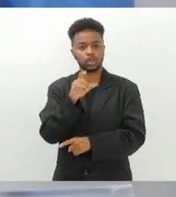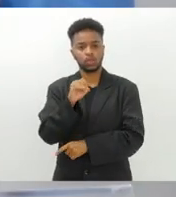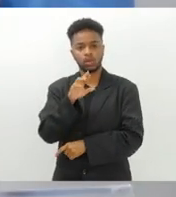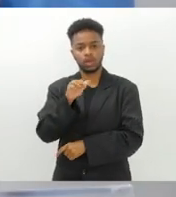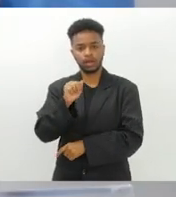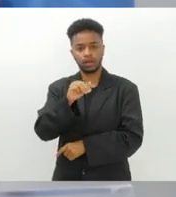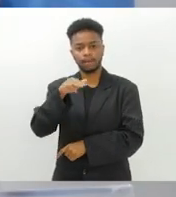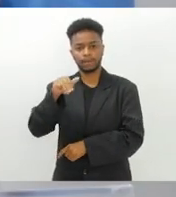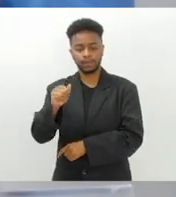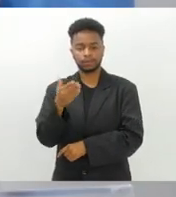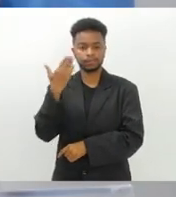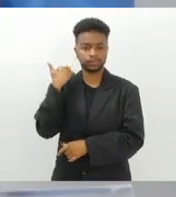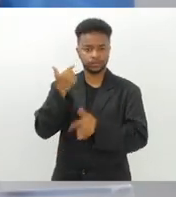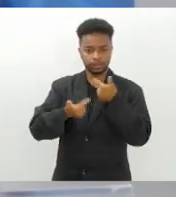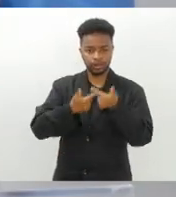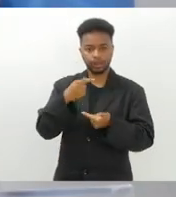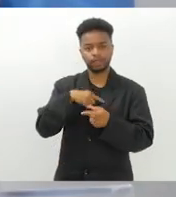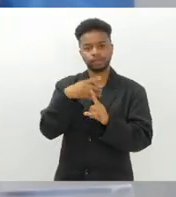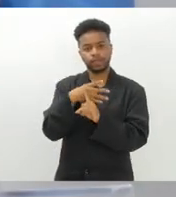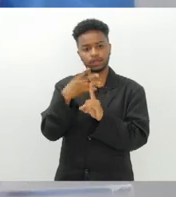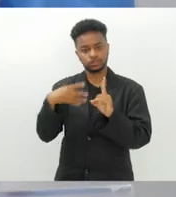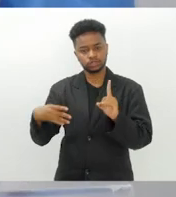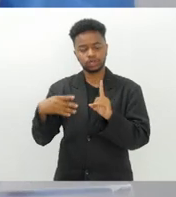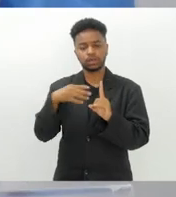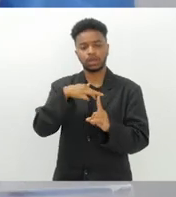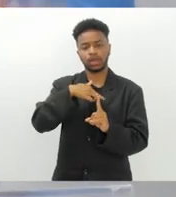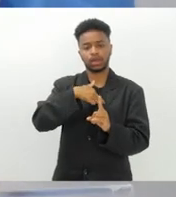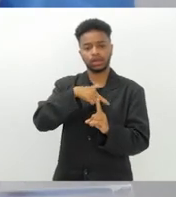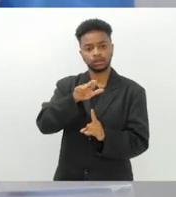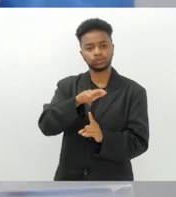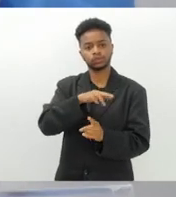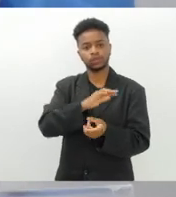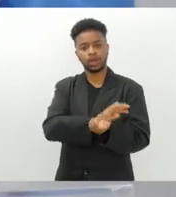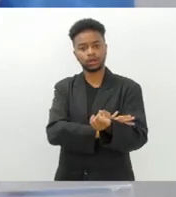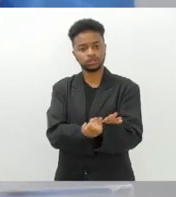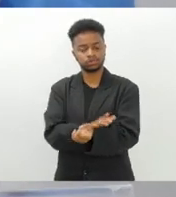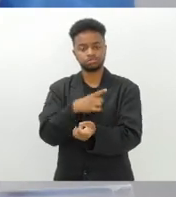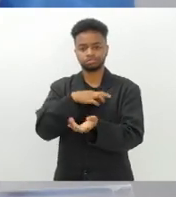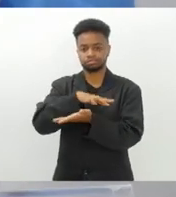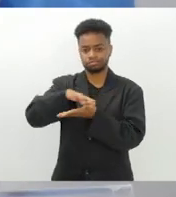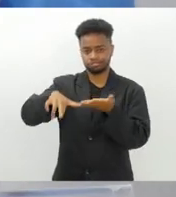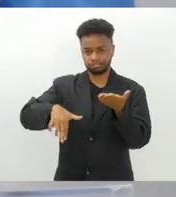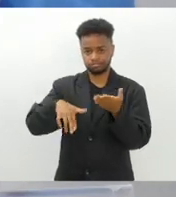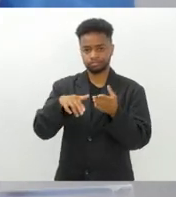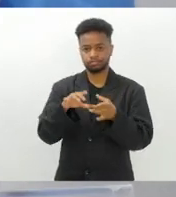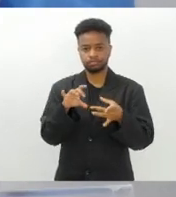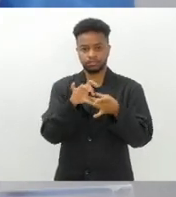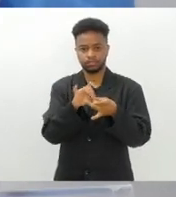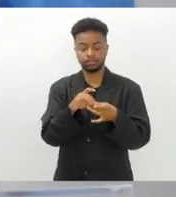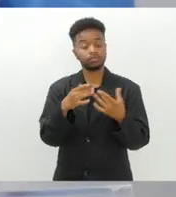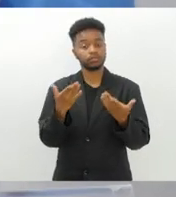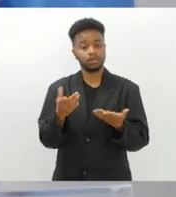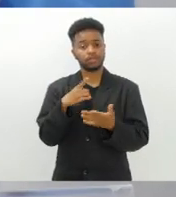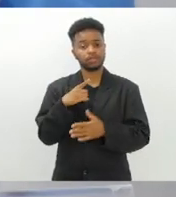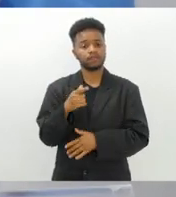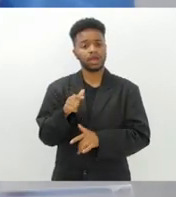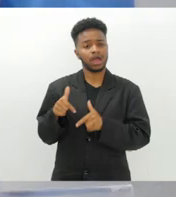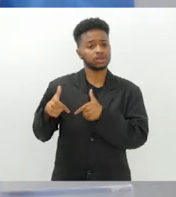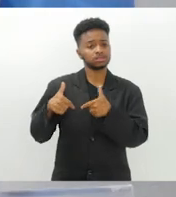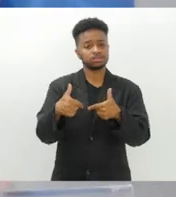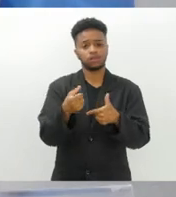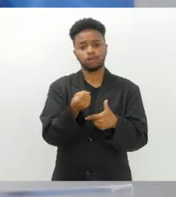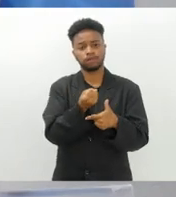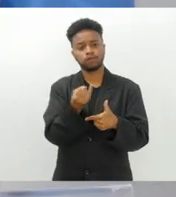lado LGBT, o lado racismo, o lado religioso, vários. E quantas ações nós não